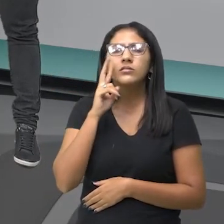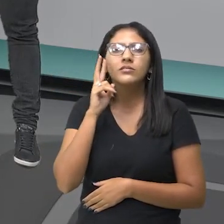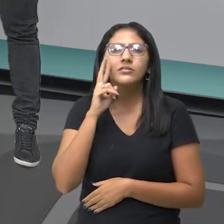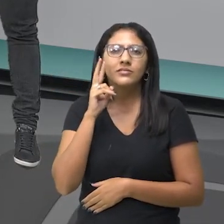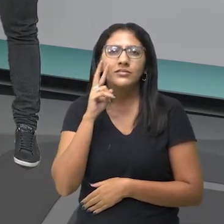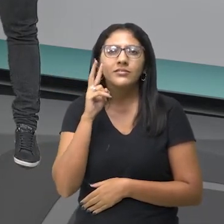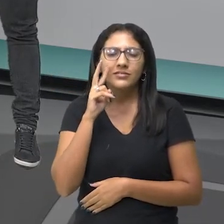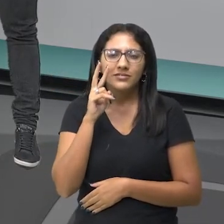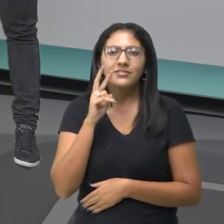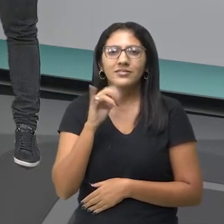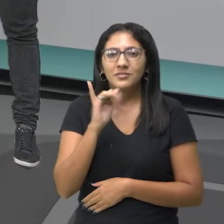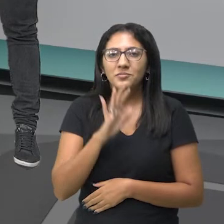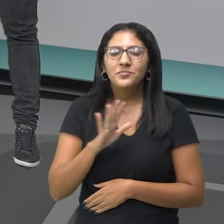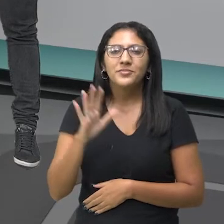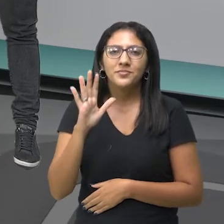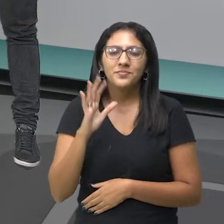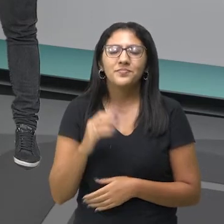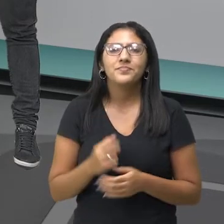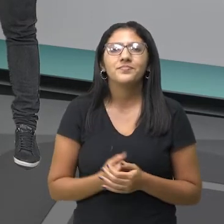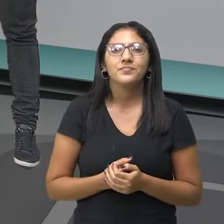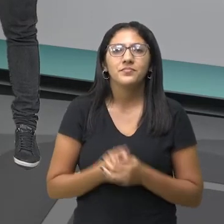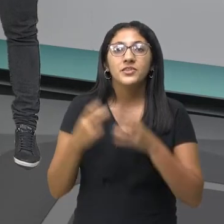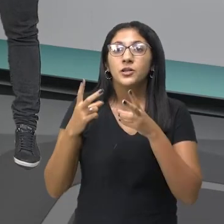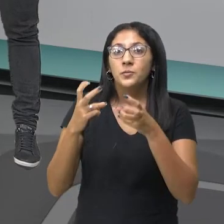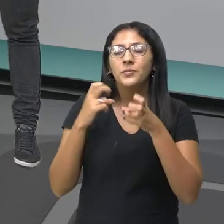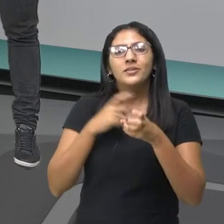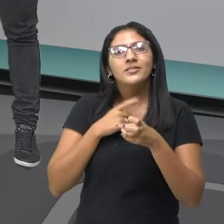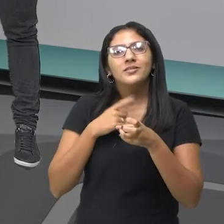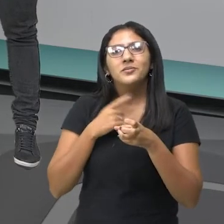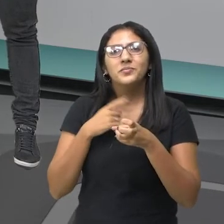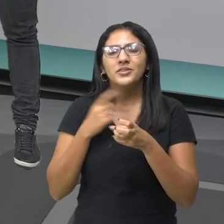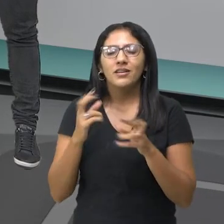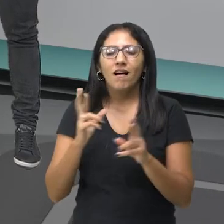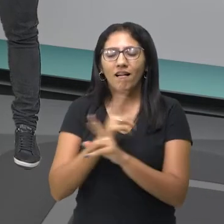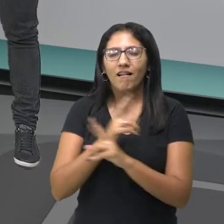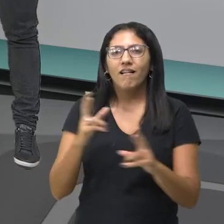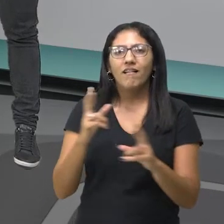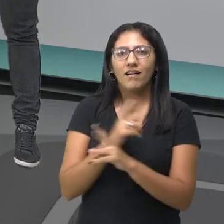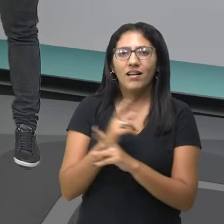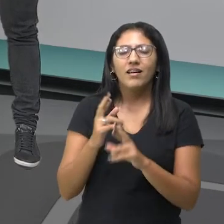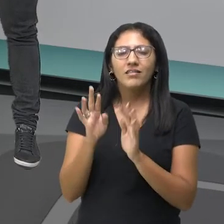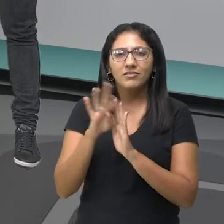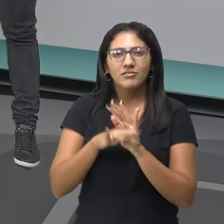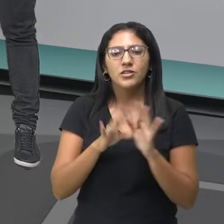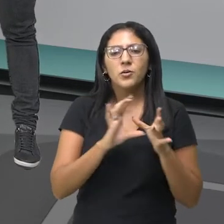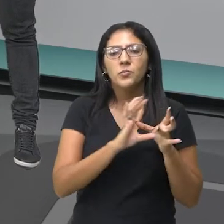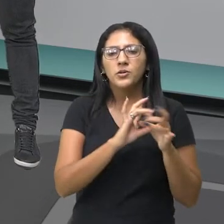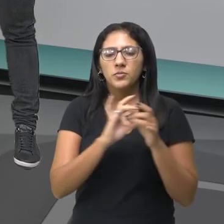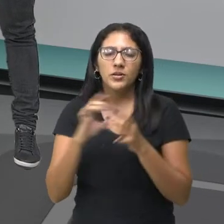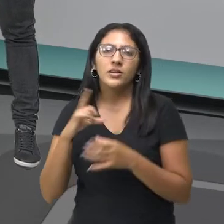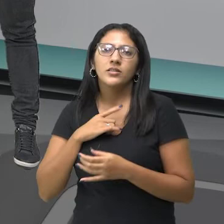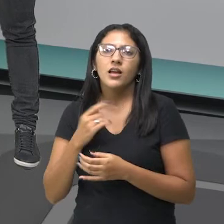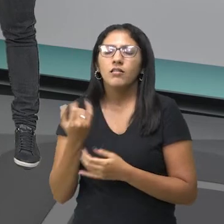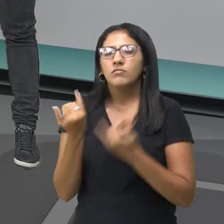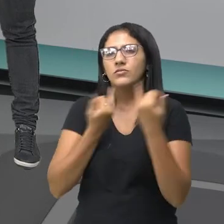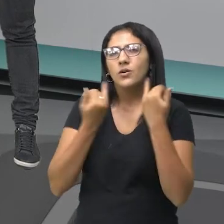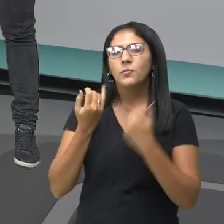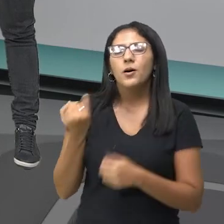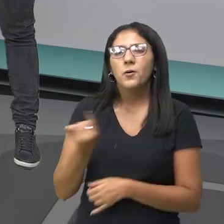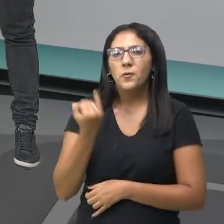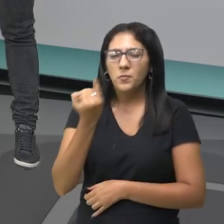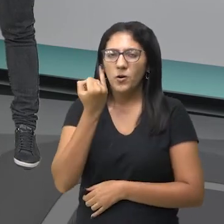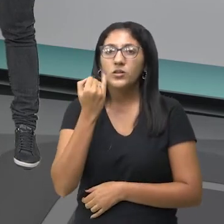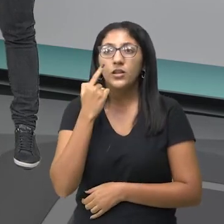leitura, logo depois do título. Então observem que eu tenho aqui também uma relação de hipertexto que traz informações importantes neste